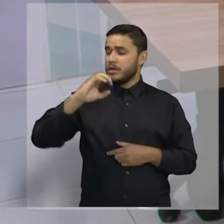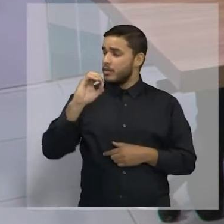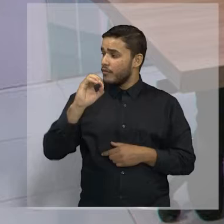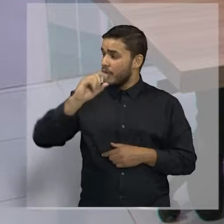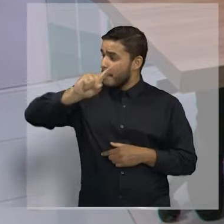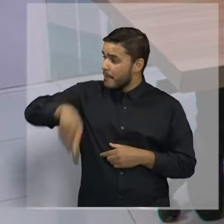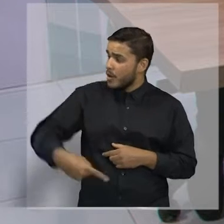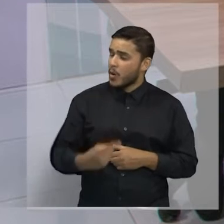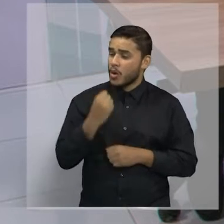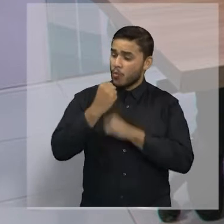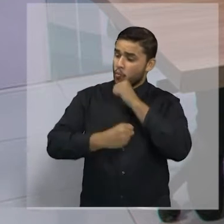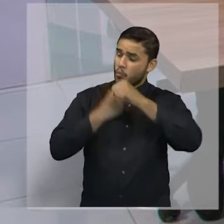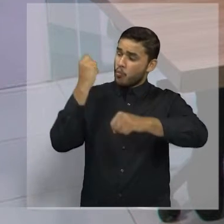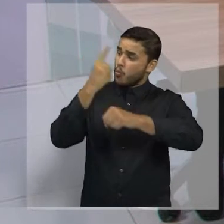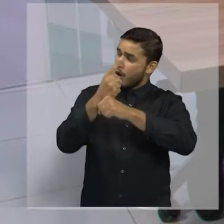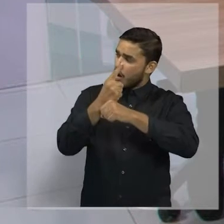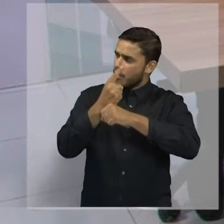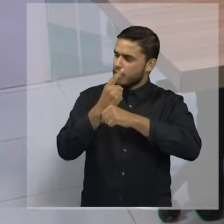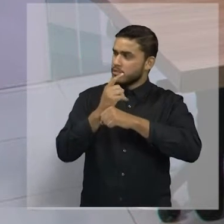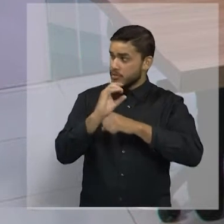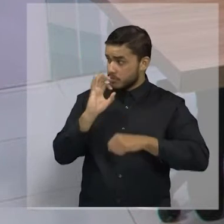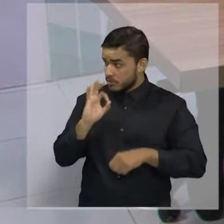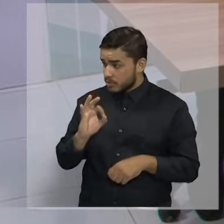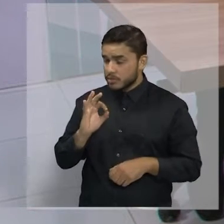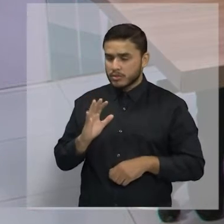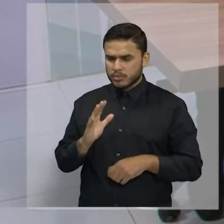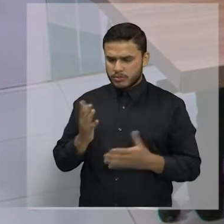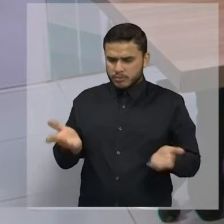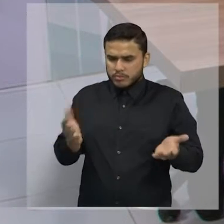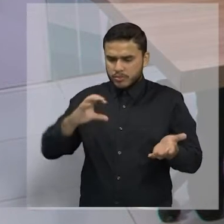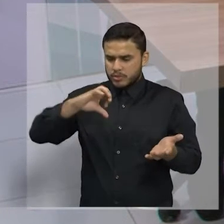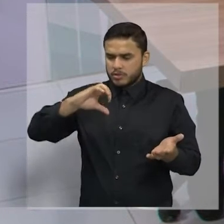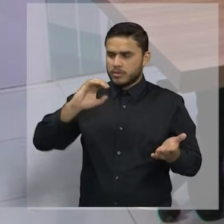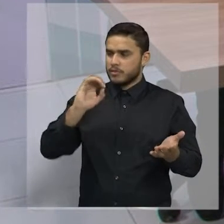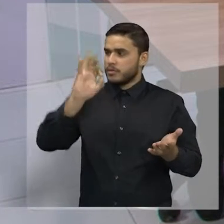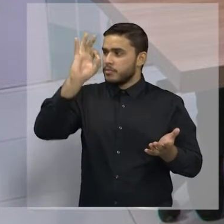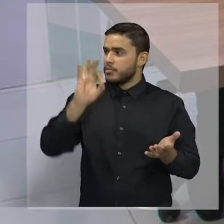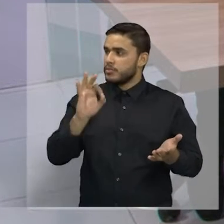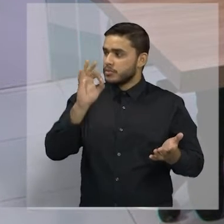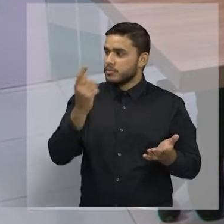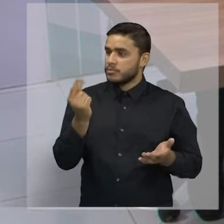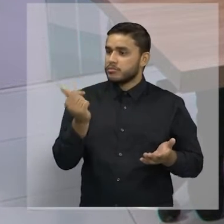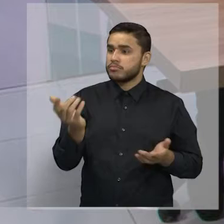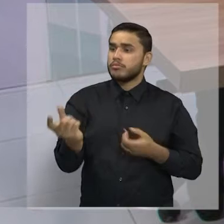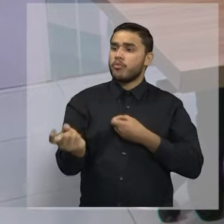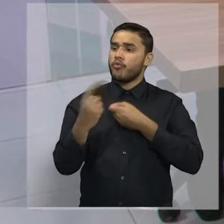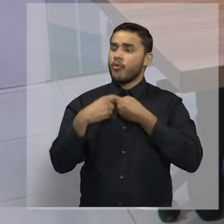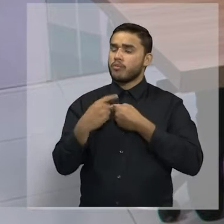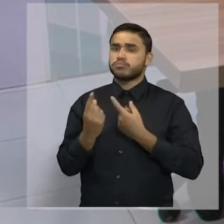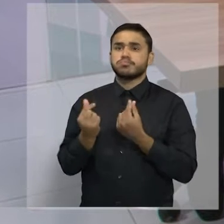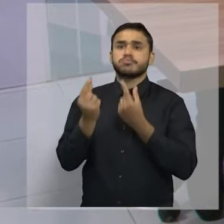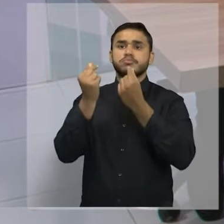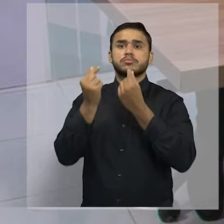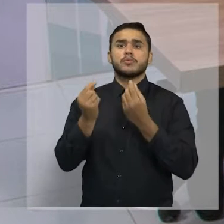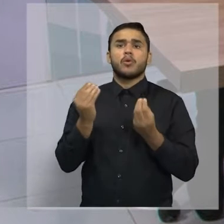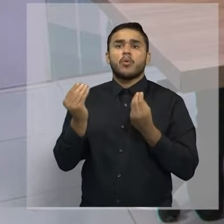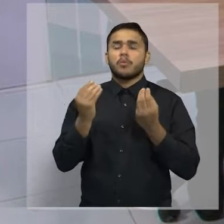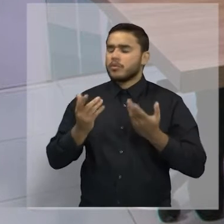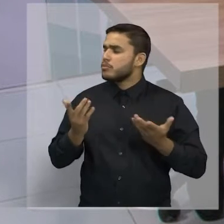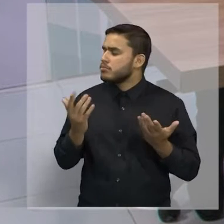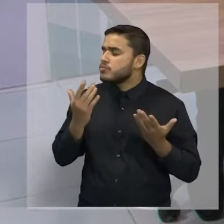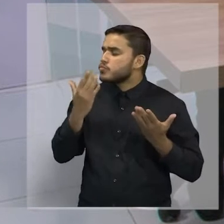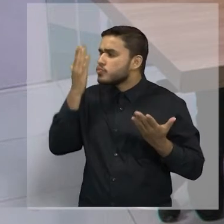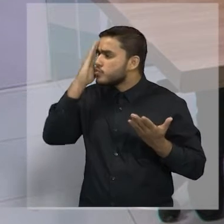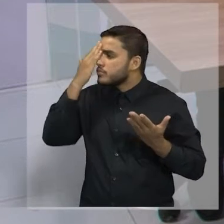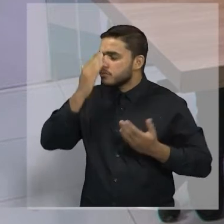bilhões ano, como é que eu abro mão de 90% de arrecadação? É isso, e ele não está sabendo disso. Como é? Qual é a lógica disso? Só para